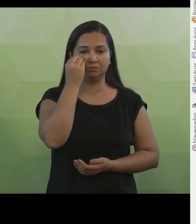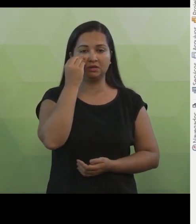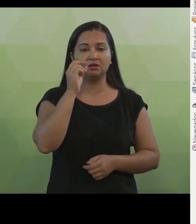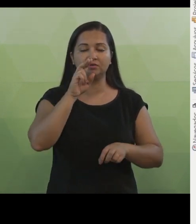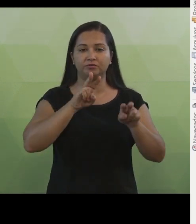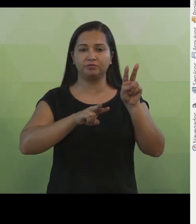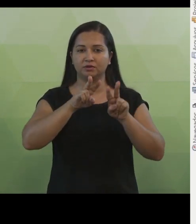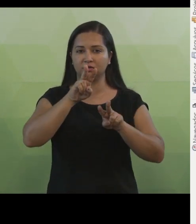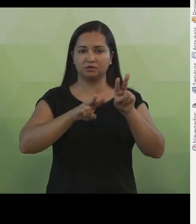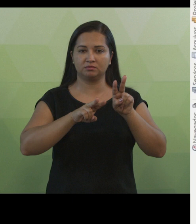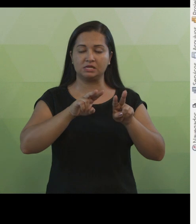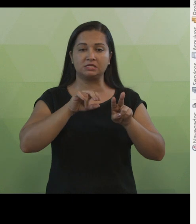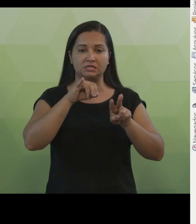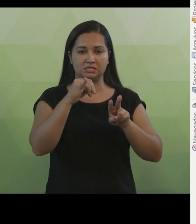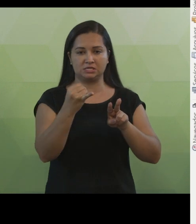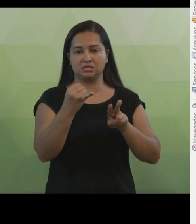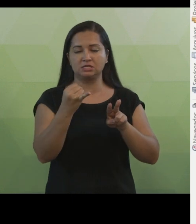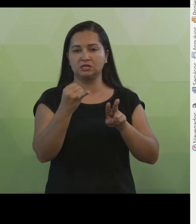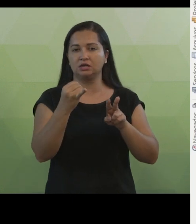João.